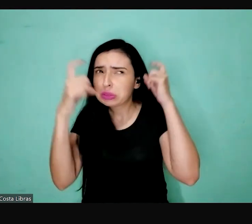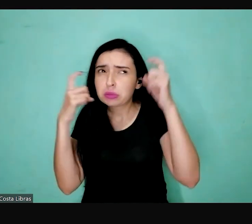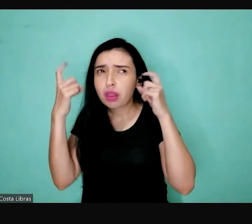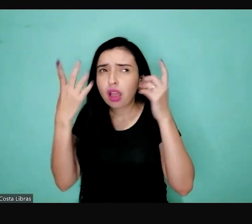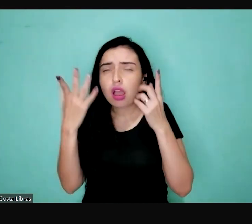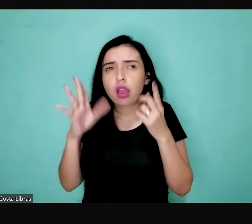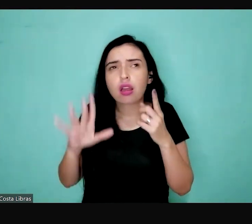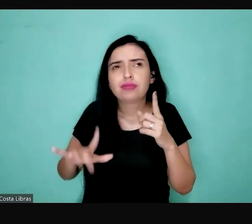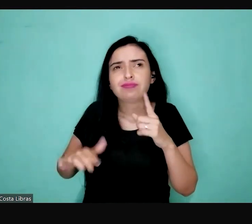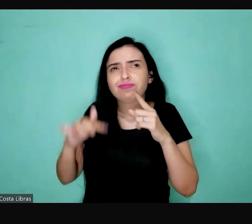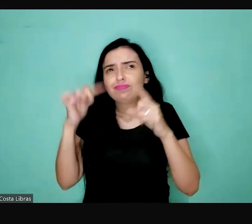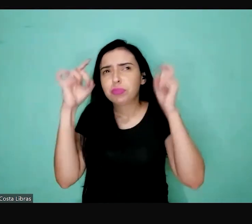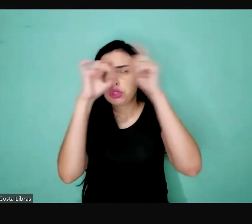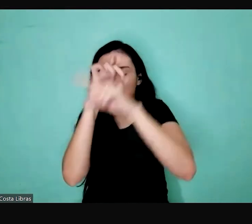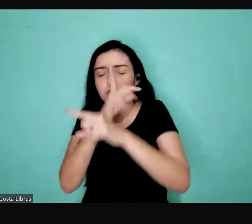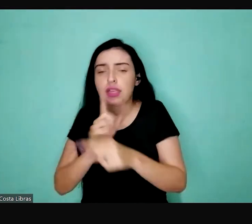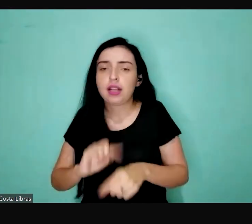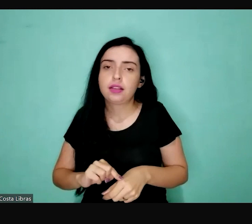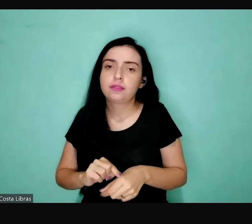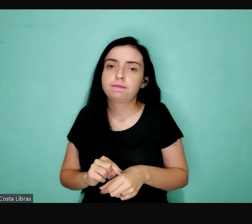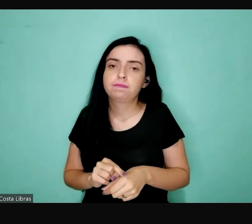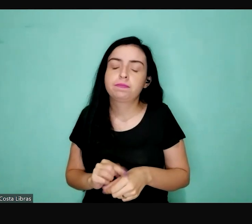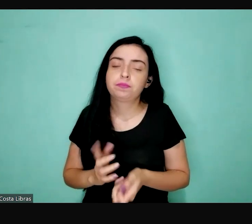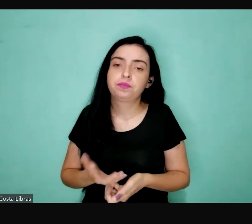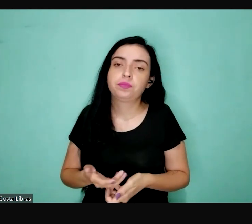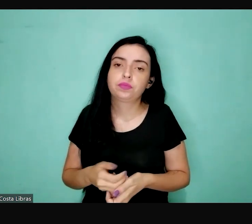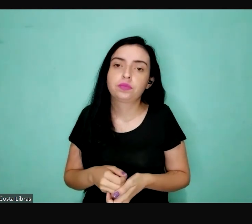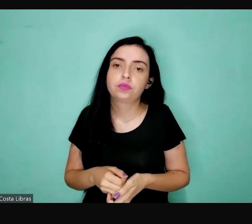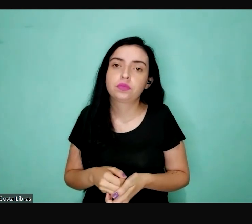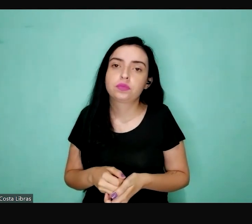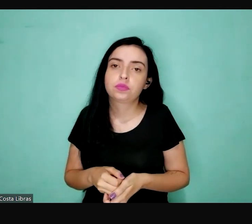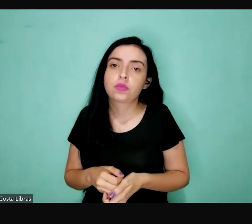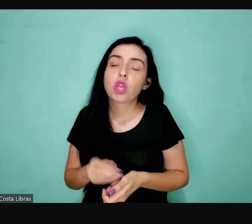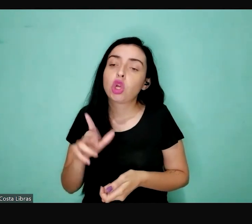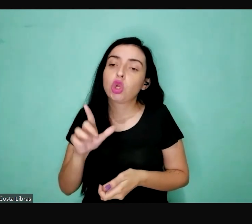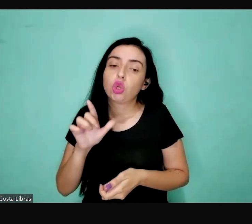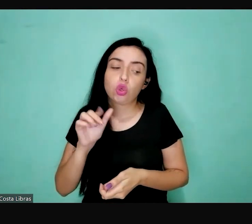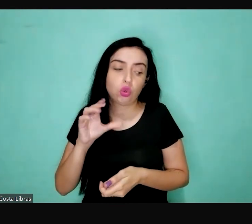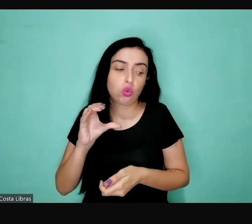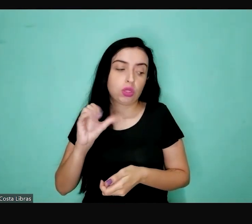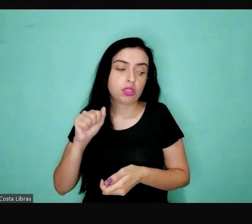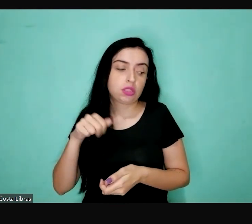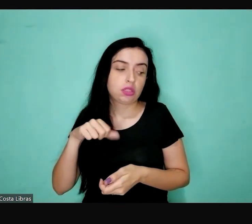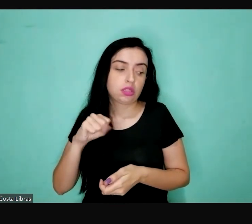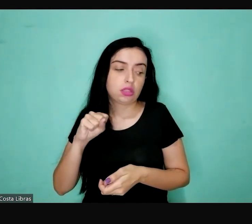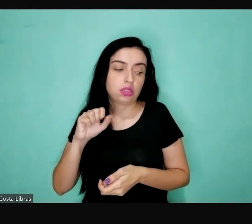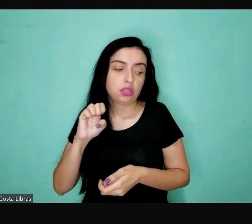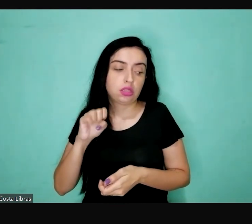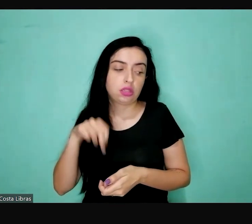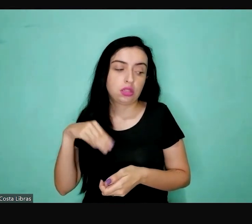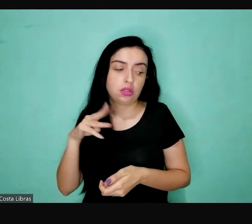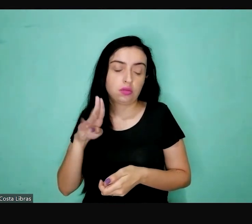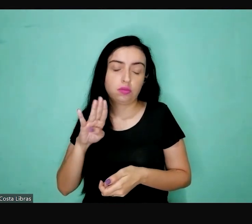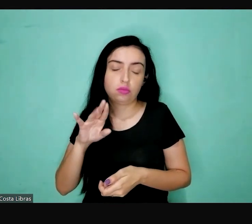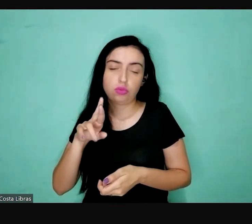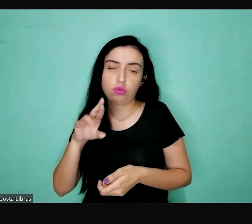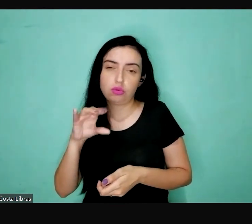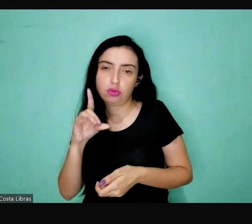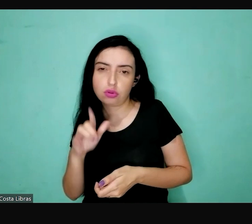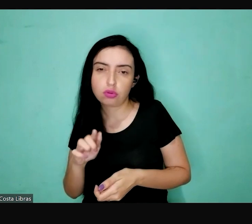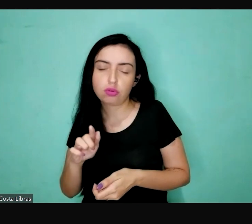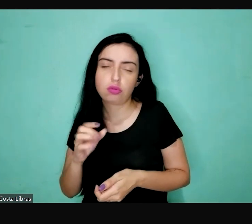sé não é Estrasburgo, como o outro, é Luxemburgo, e o Tribunal de Justiça da União Europeia